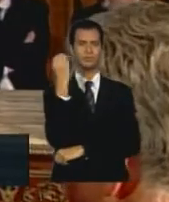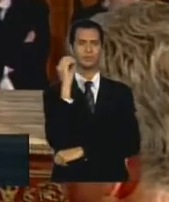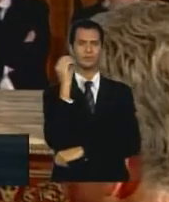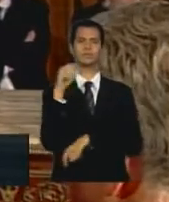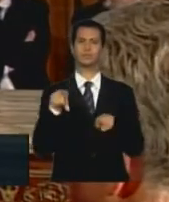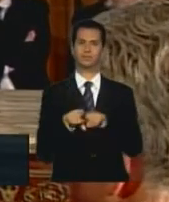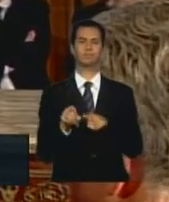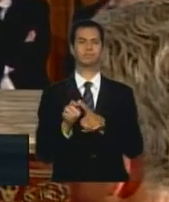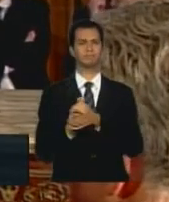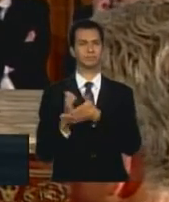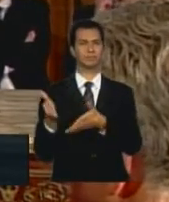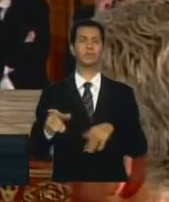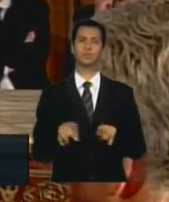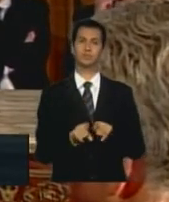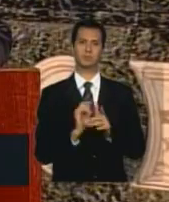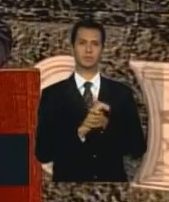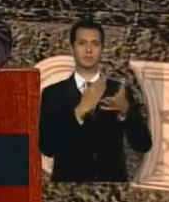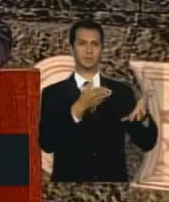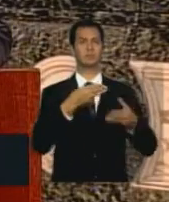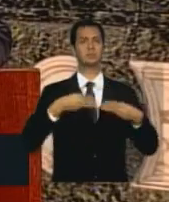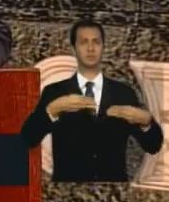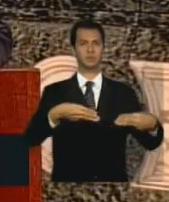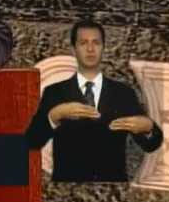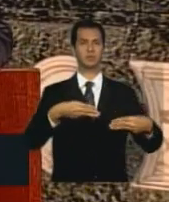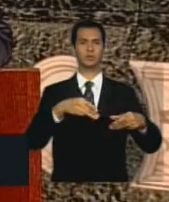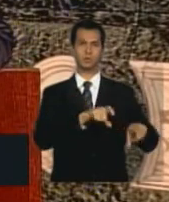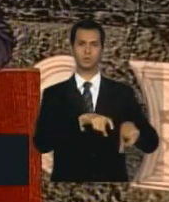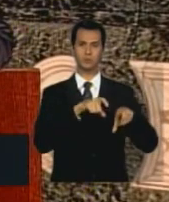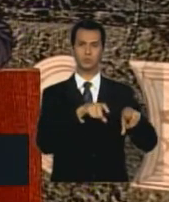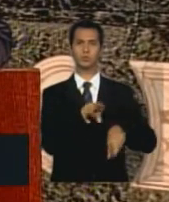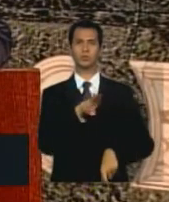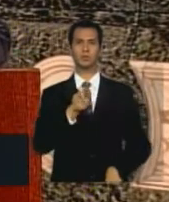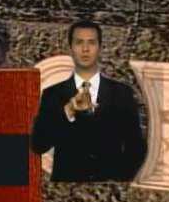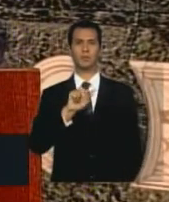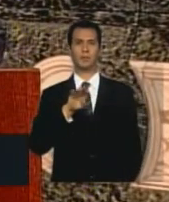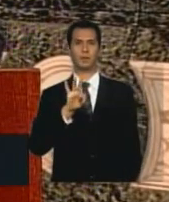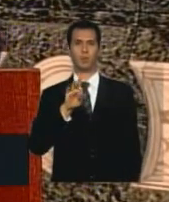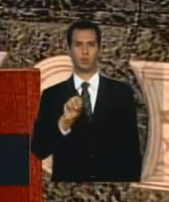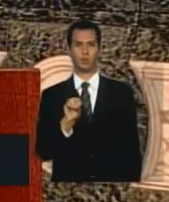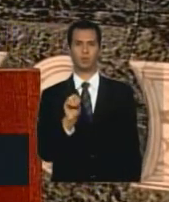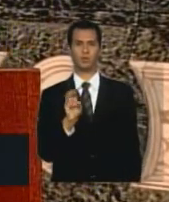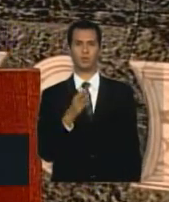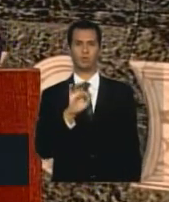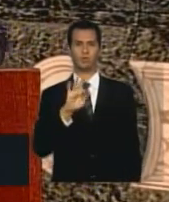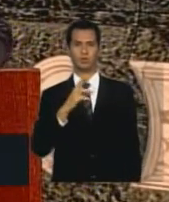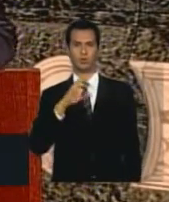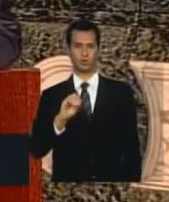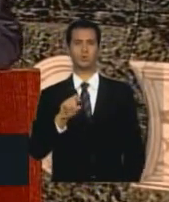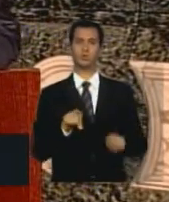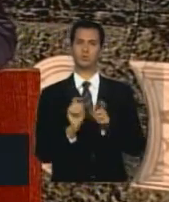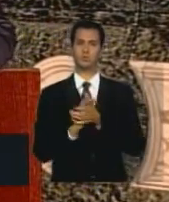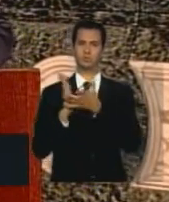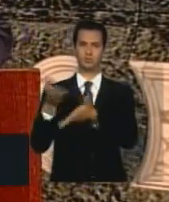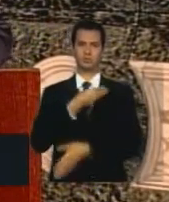ao nosso ministro da Agricultura, Mendes Ribeiro Filho, ministro